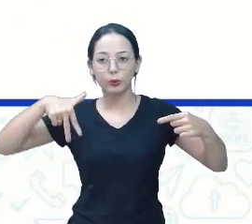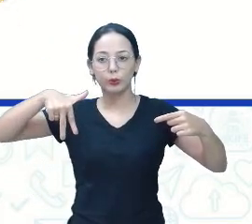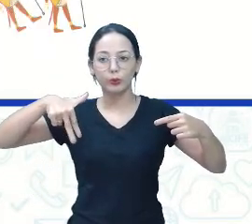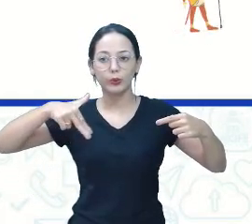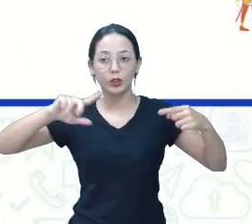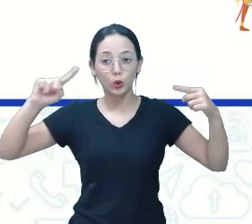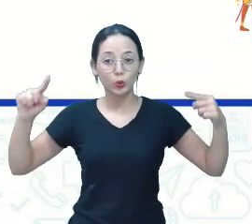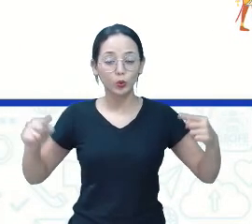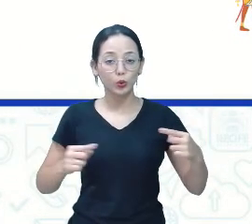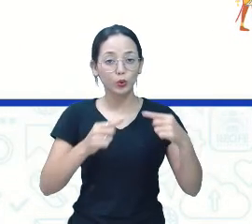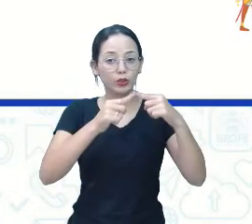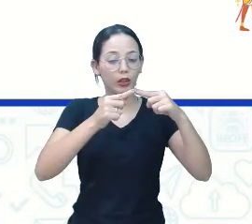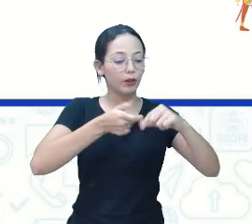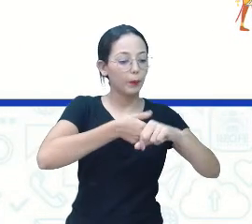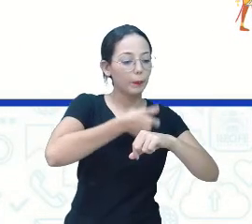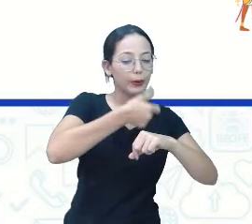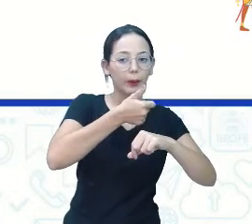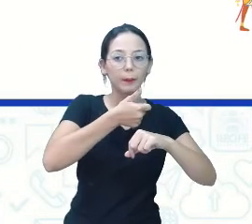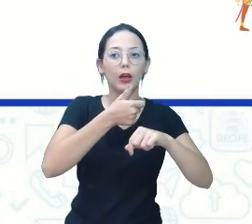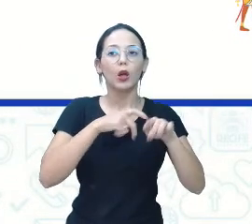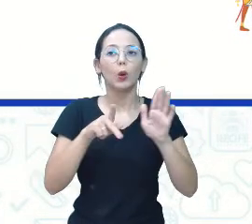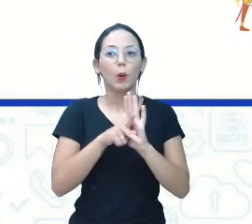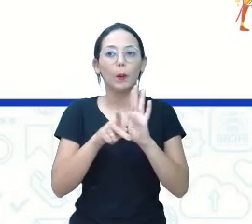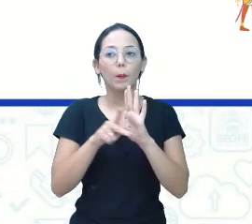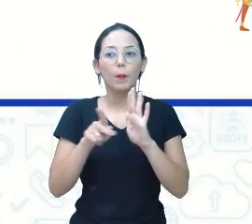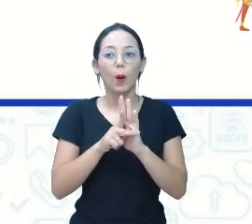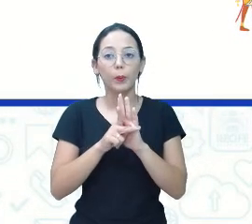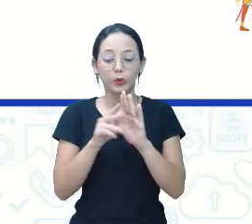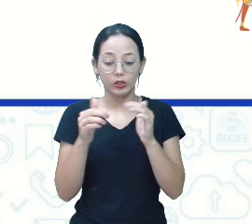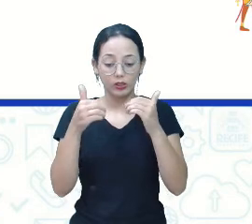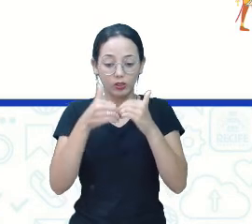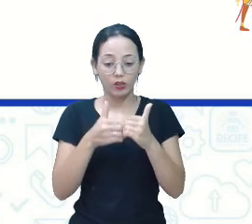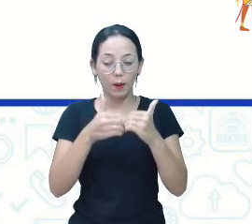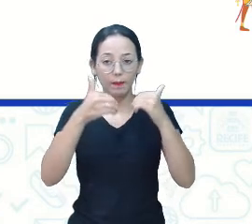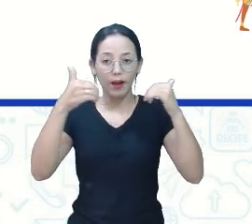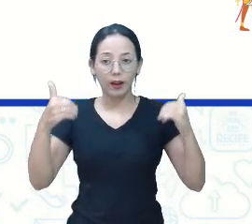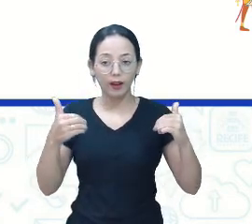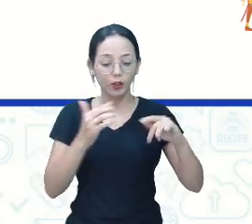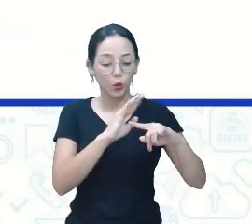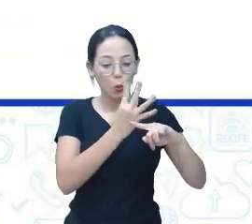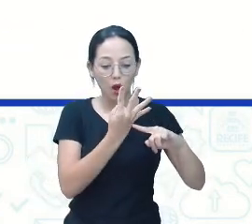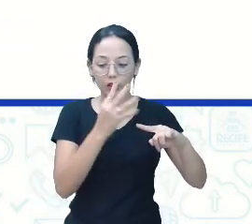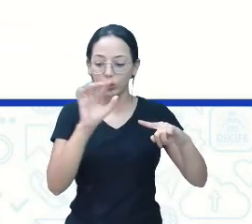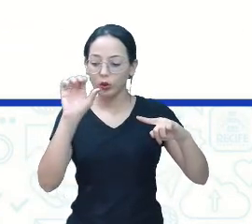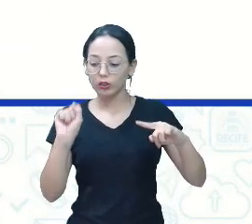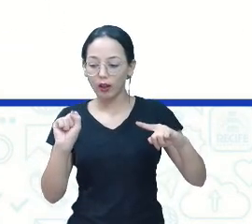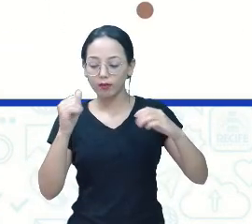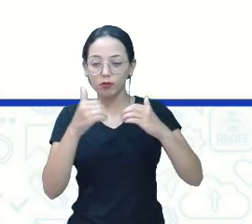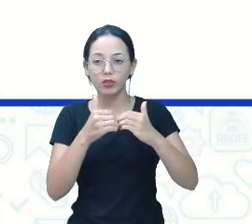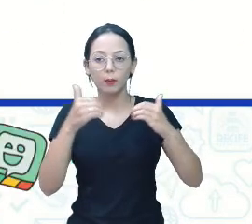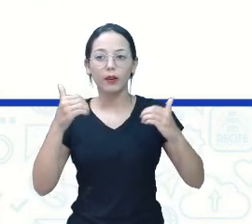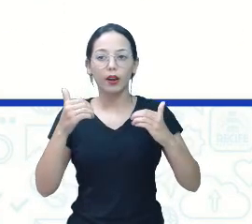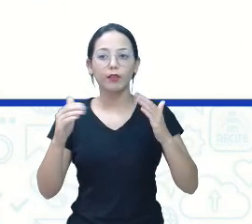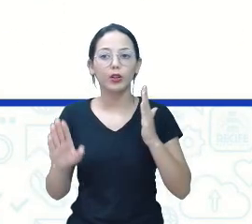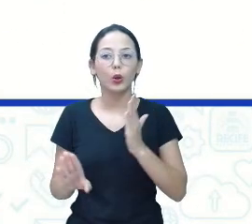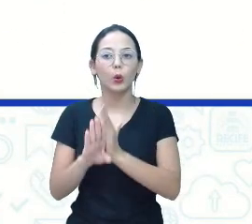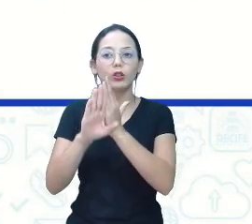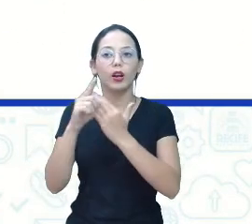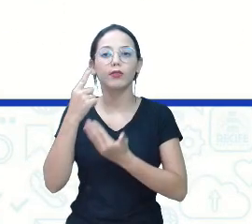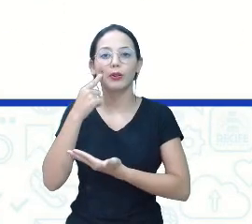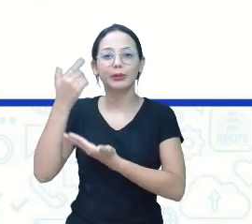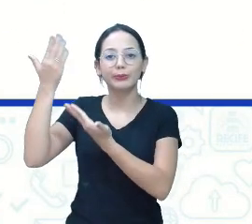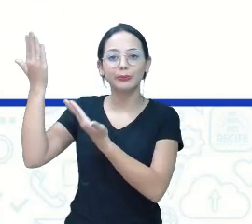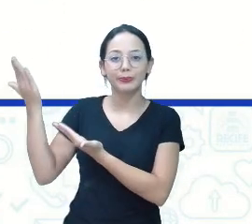juntava o primeiro com o último e fazia essa separação no quarto e no oitavo nó, ele encontrava isso daqui,